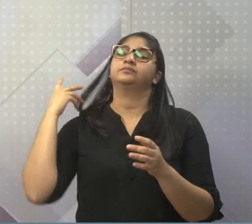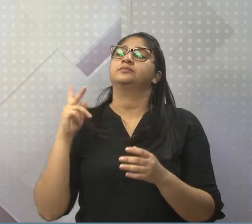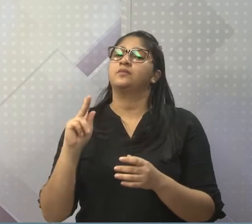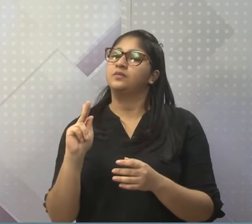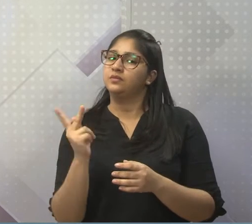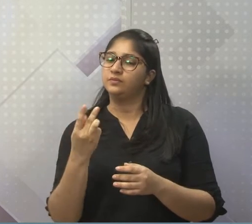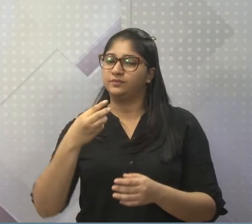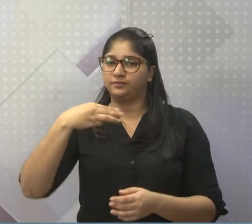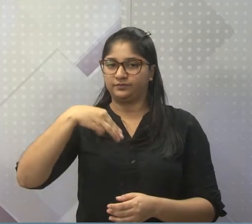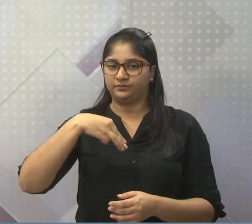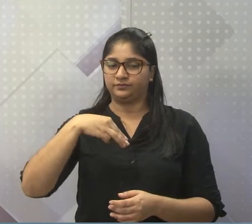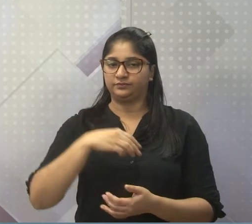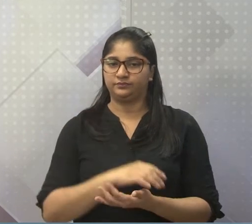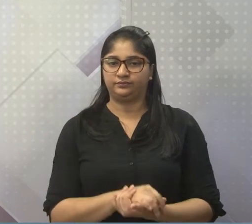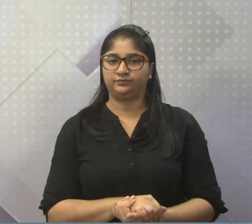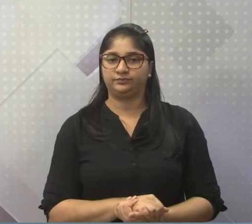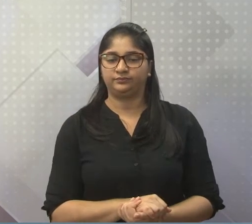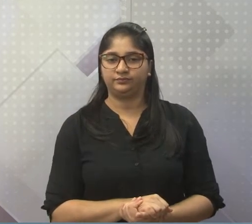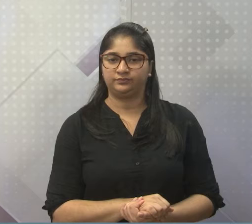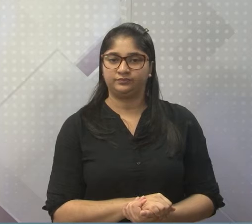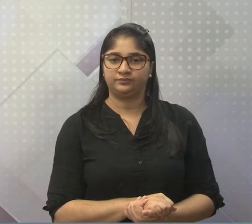N.